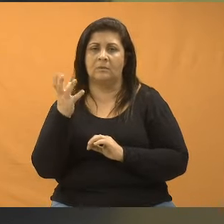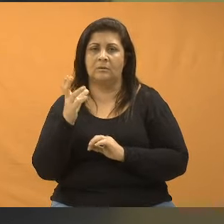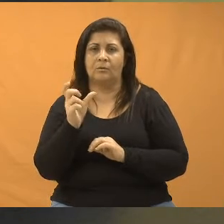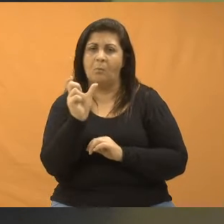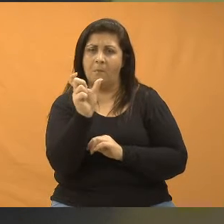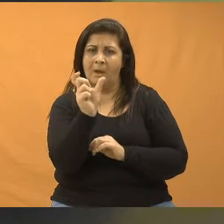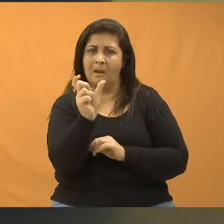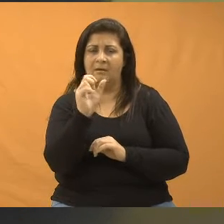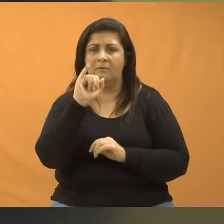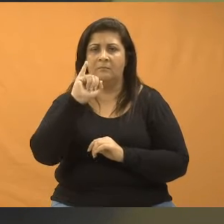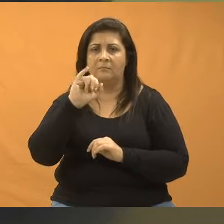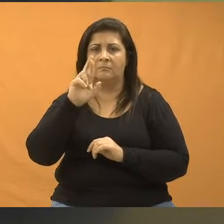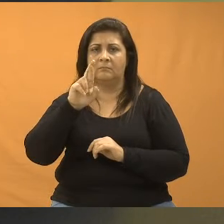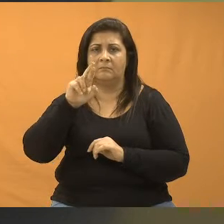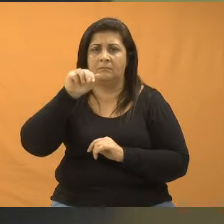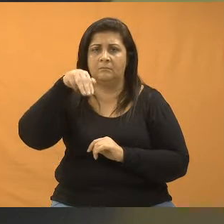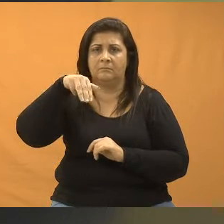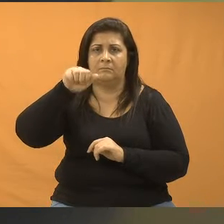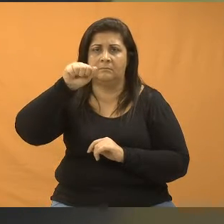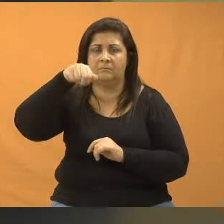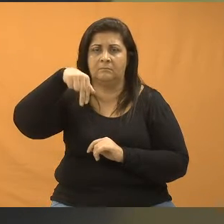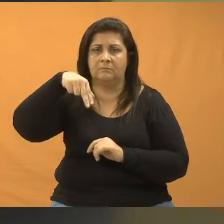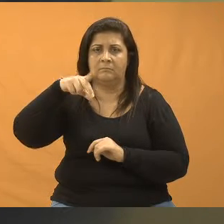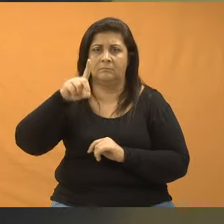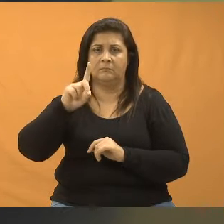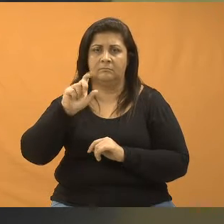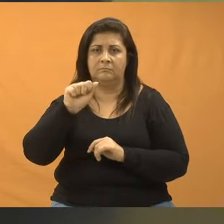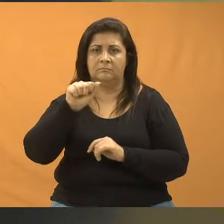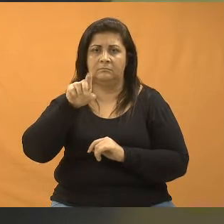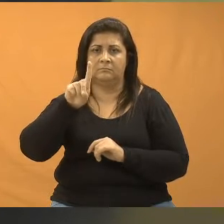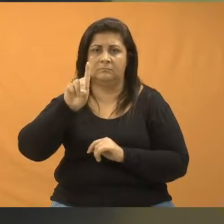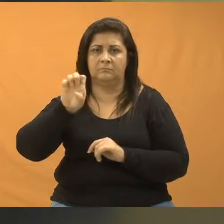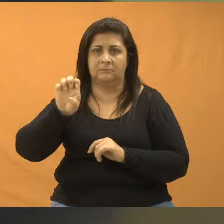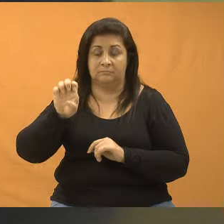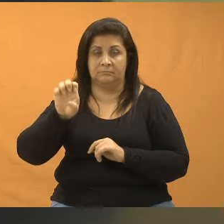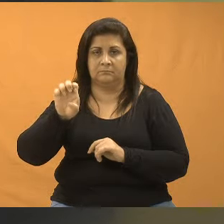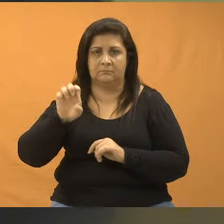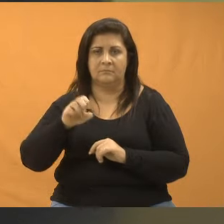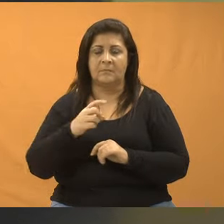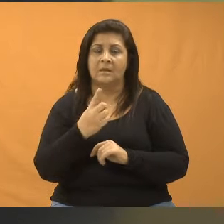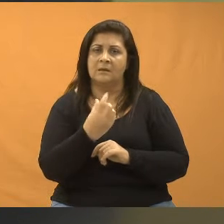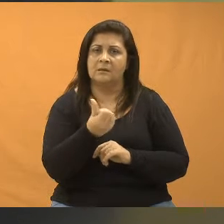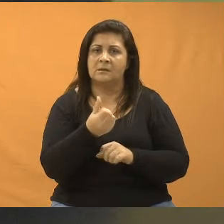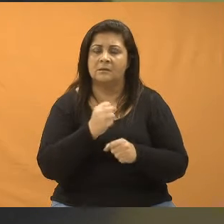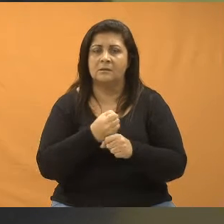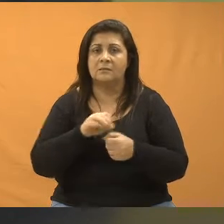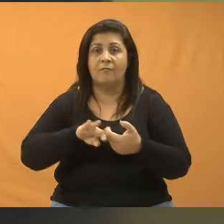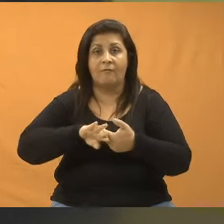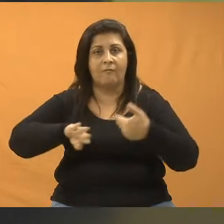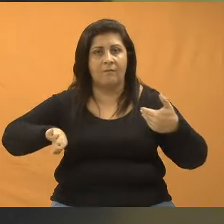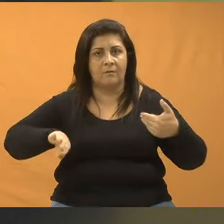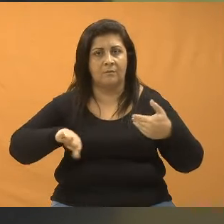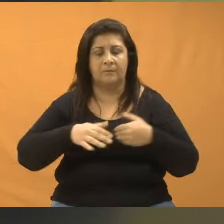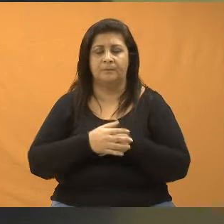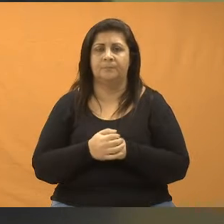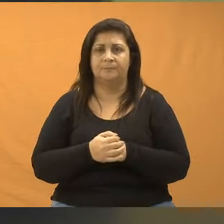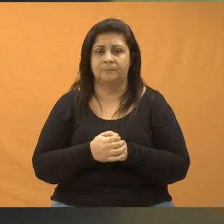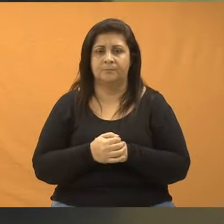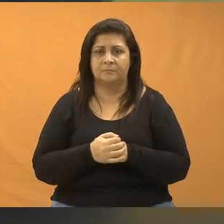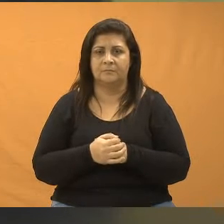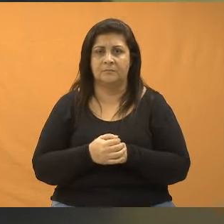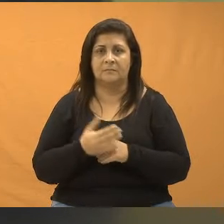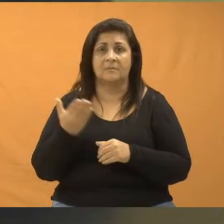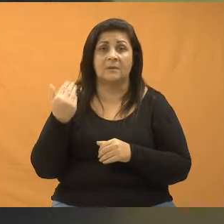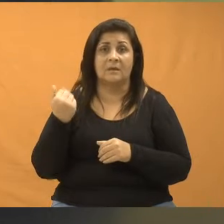ficou 16 anos fora da Santa Casa. Né? E ela, por estar fora da Santa Casa, a Irmandade vivia em função da